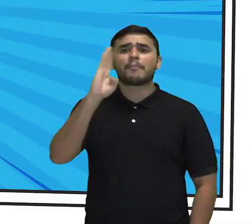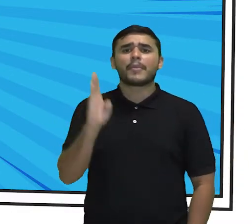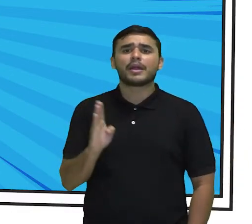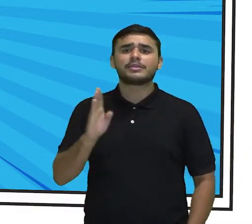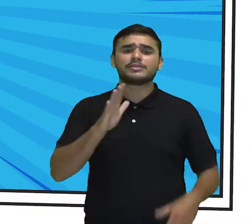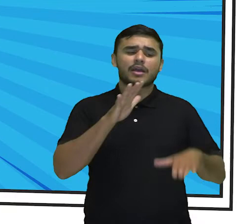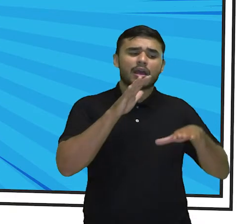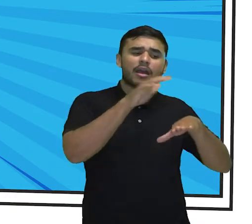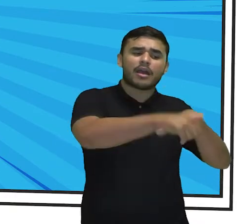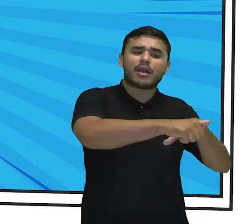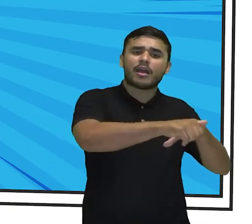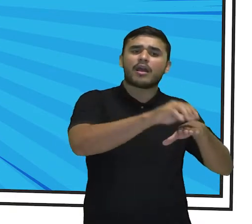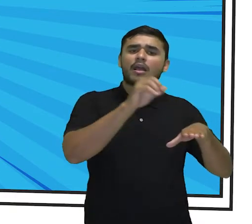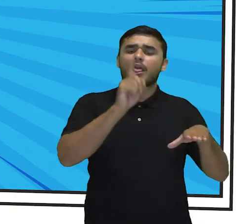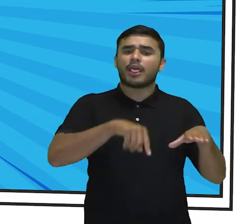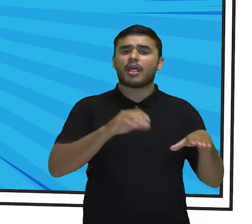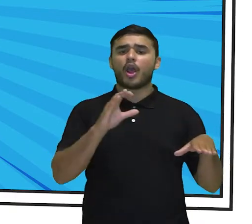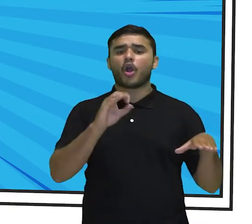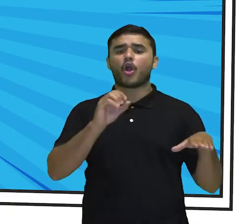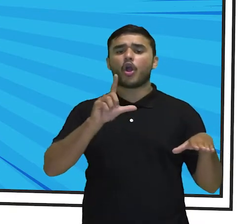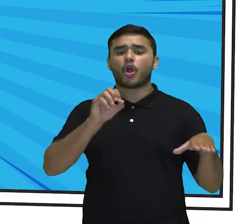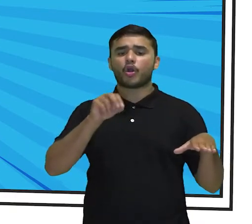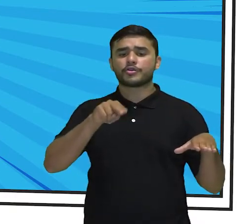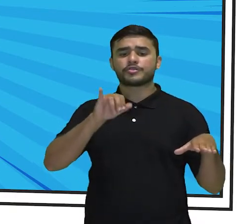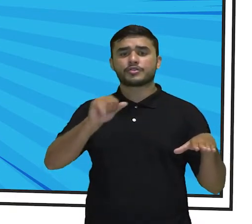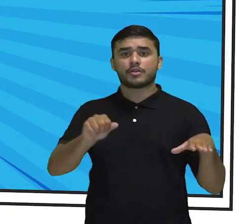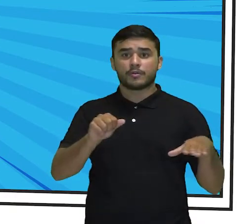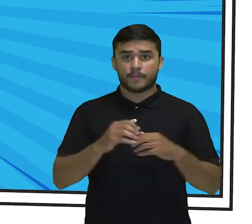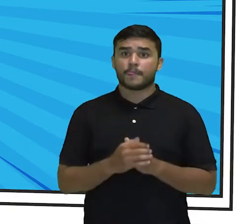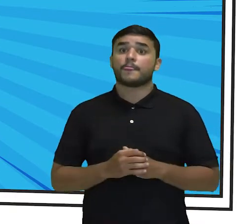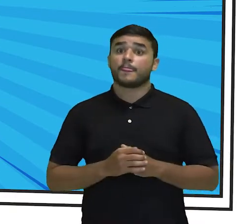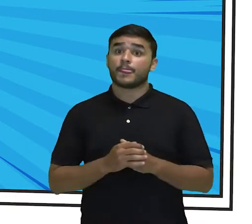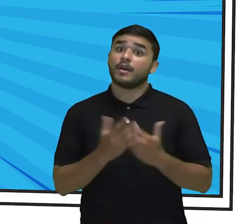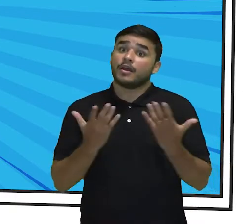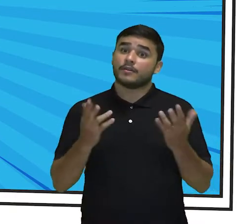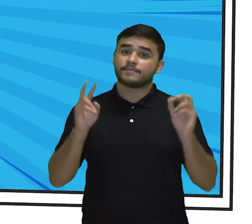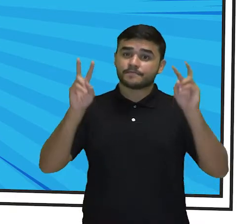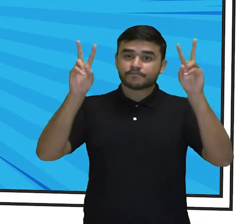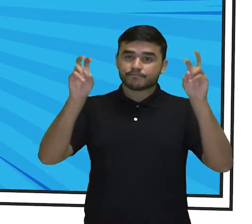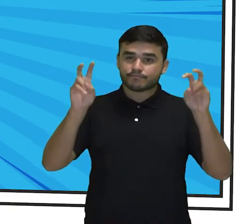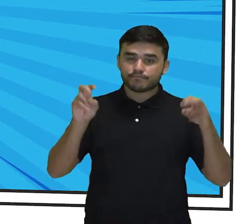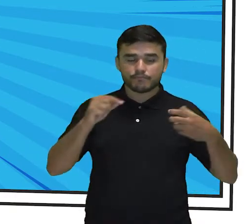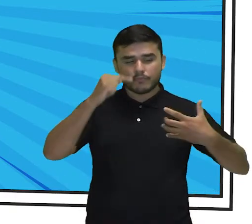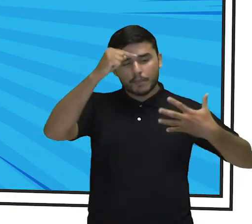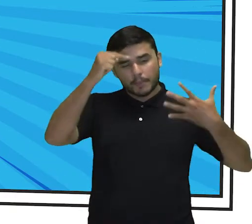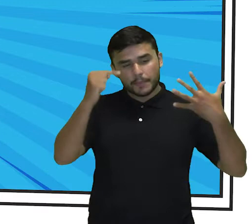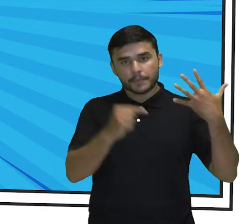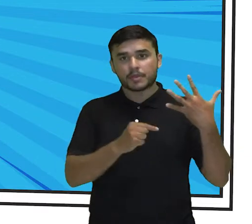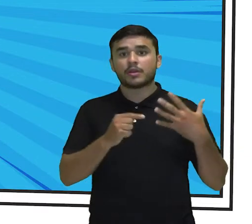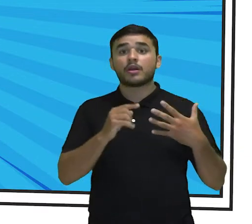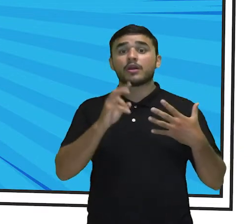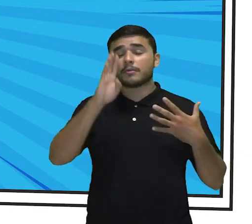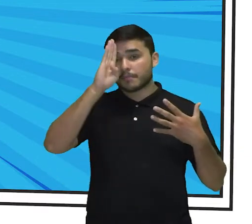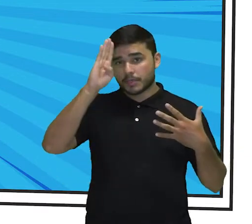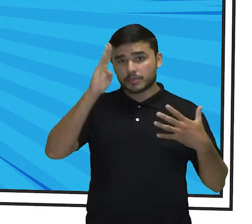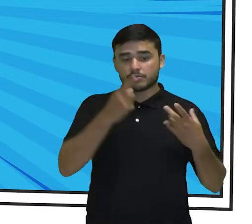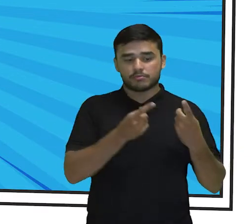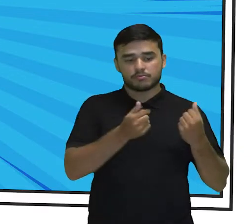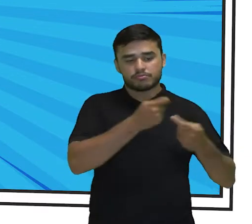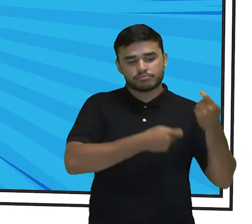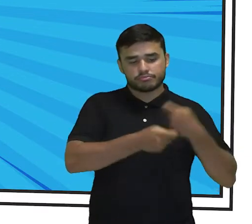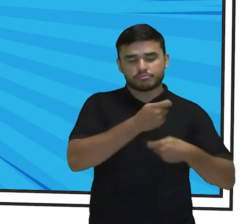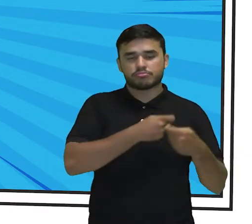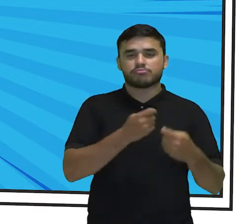ele demorou mais. Aqui eu resolvi selecionar para vocês, como abordagem principal, a história da economia